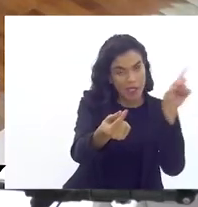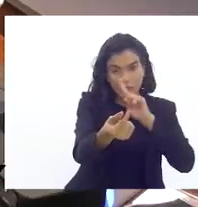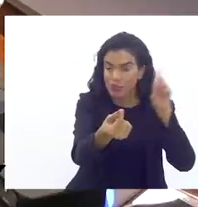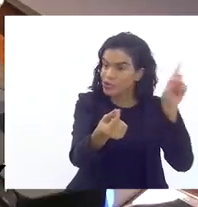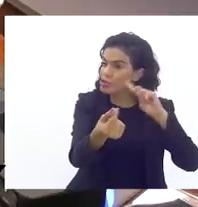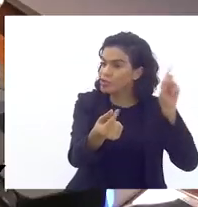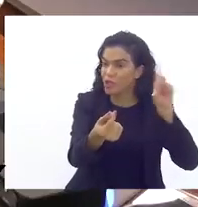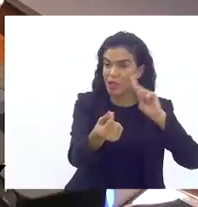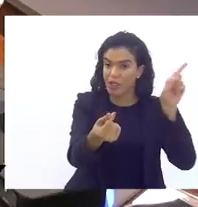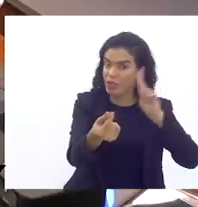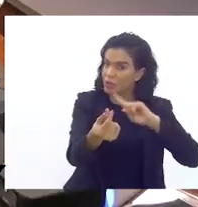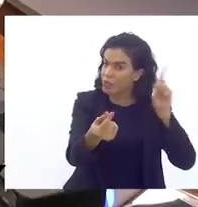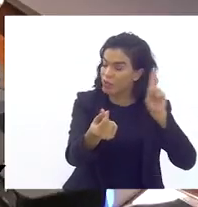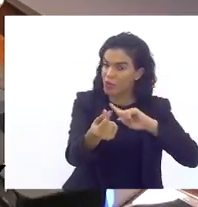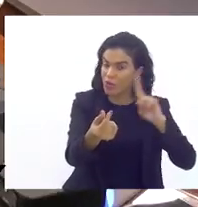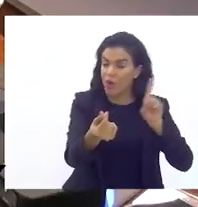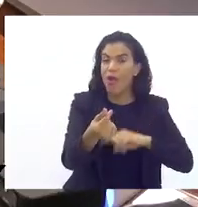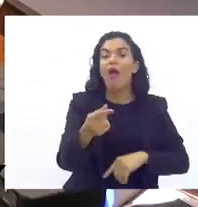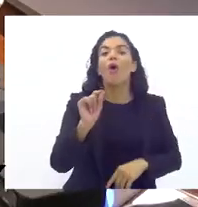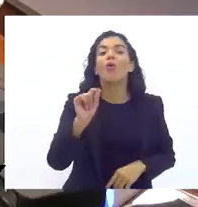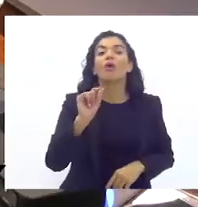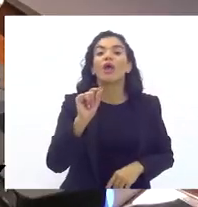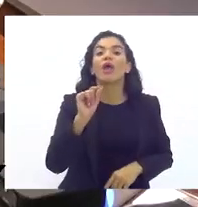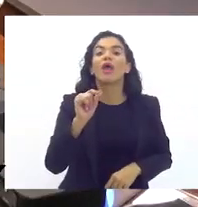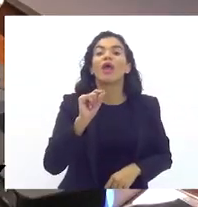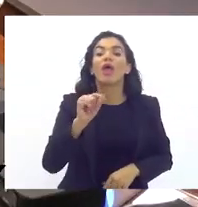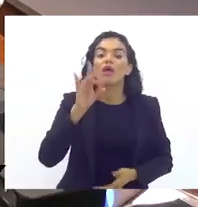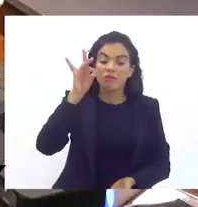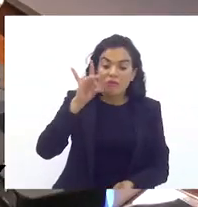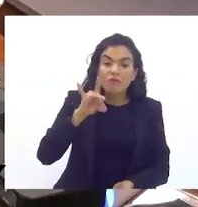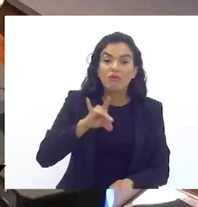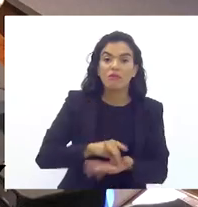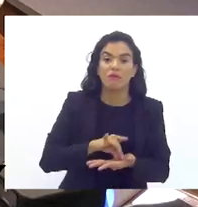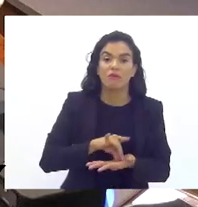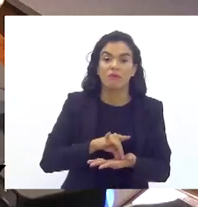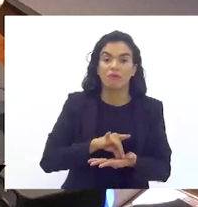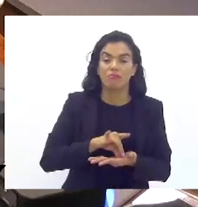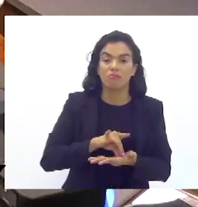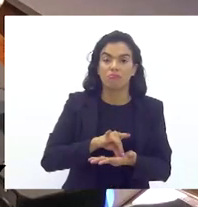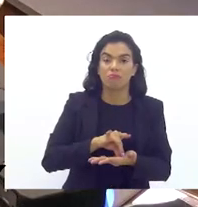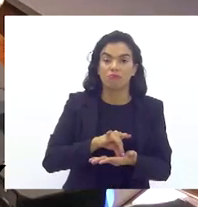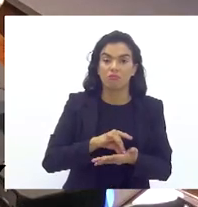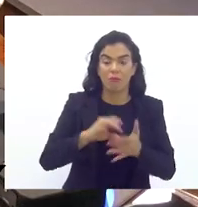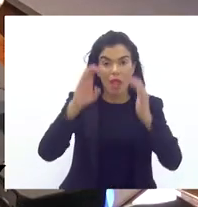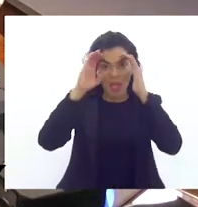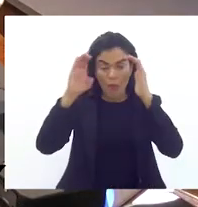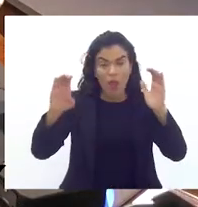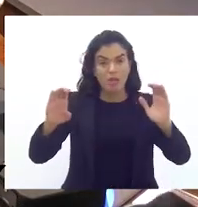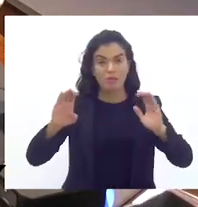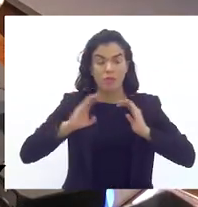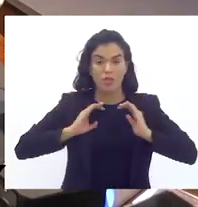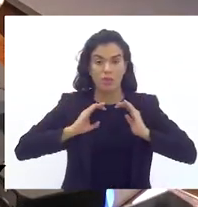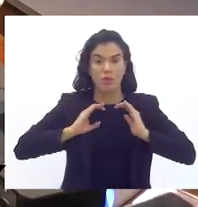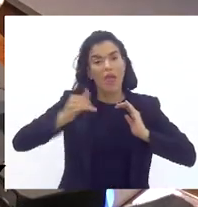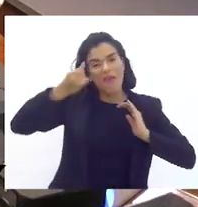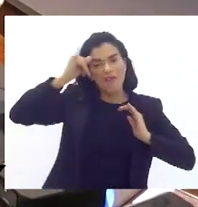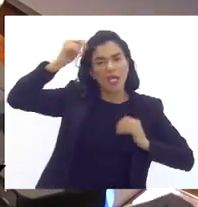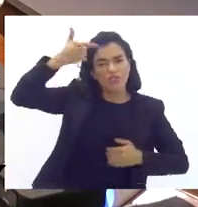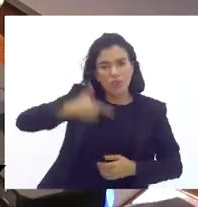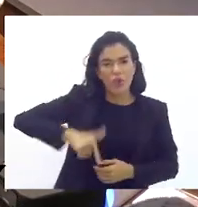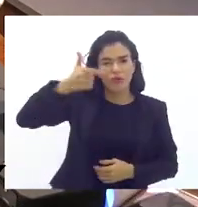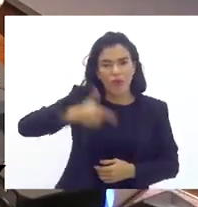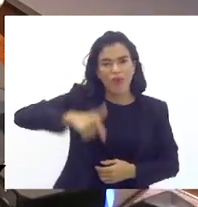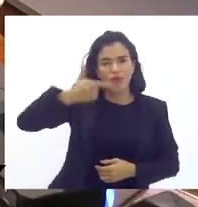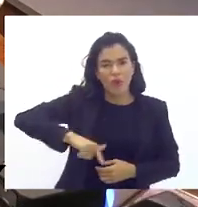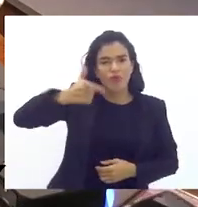dinheiro é uma reparação de fato histórico para que isso não aconteça essa